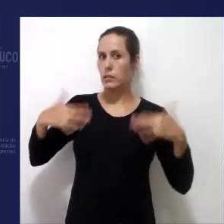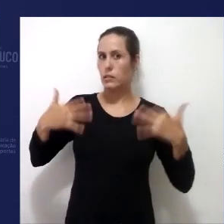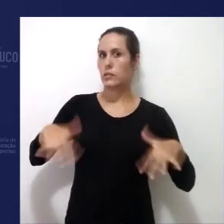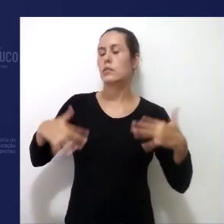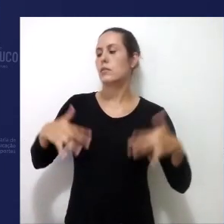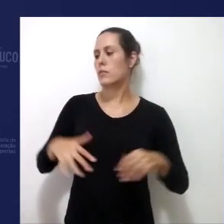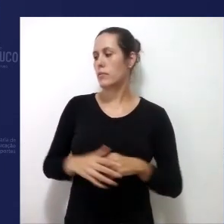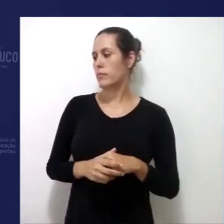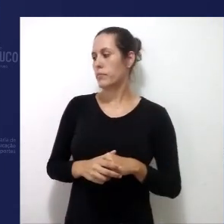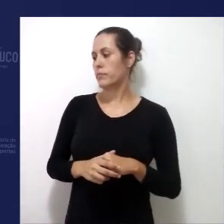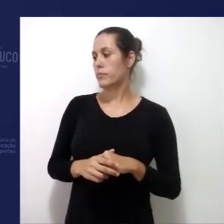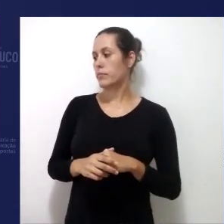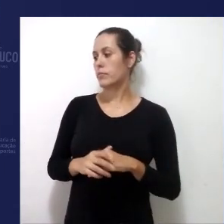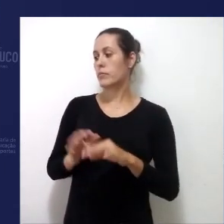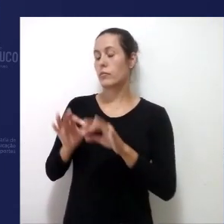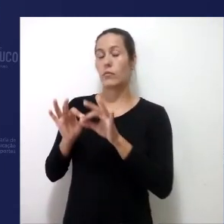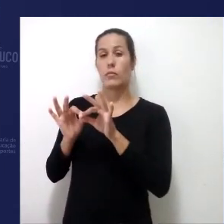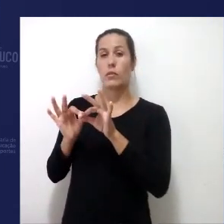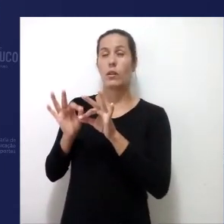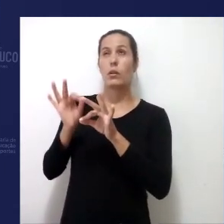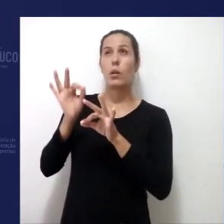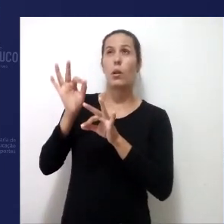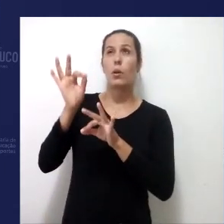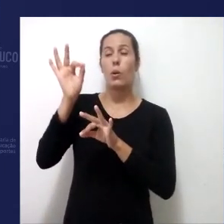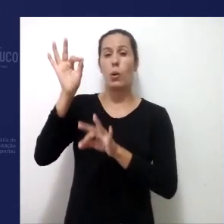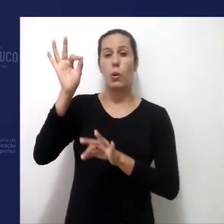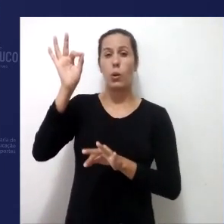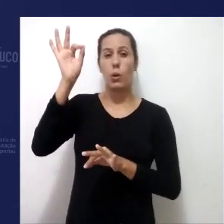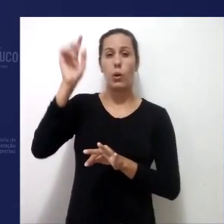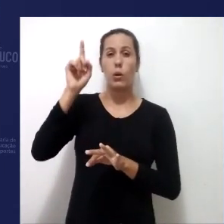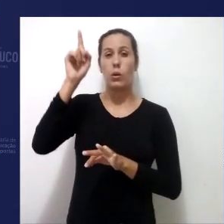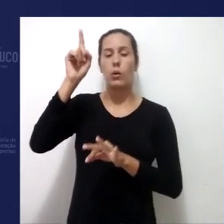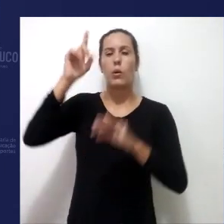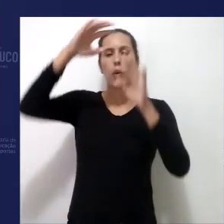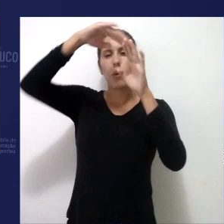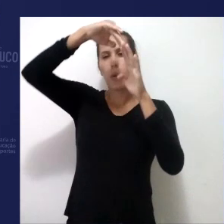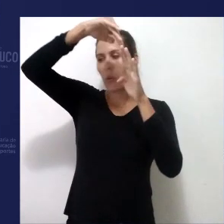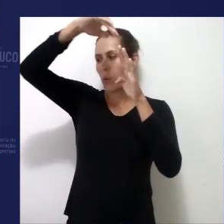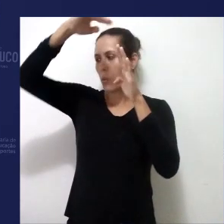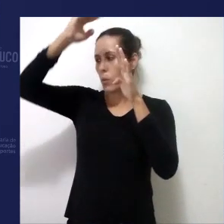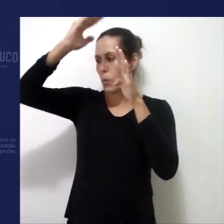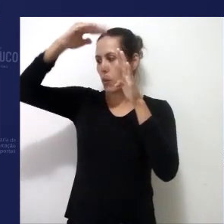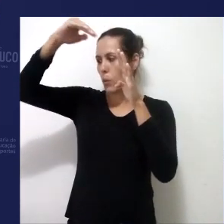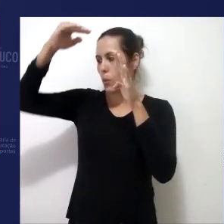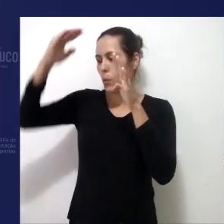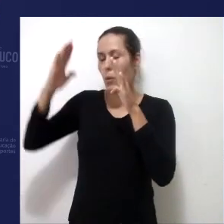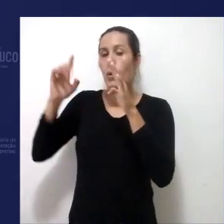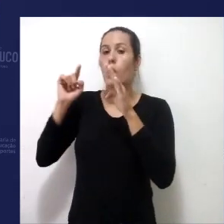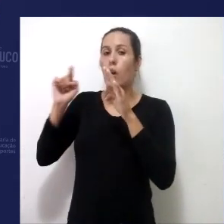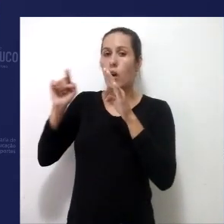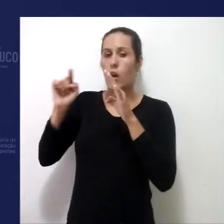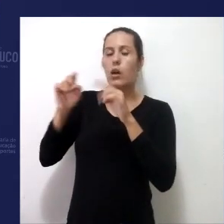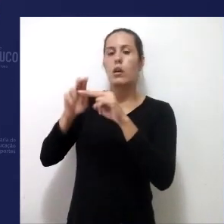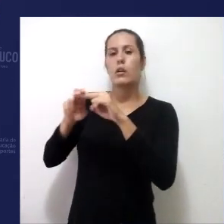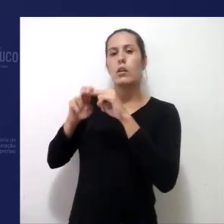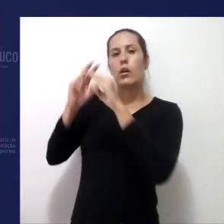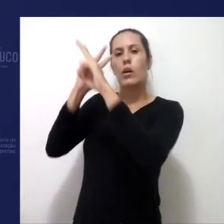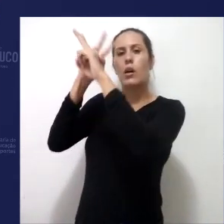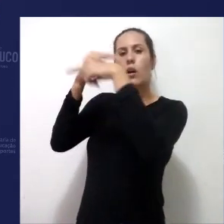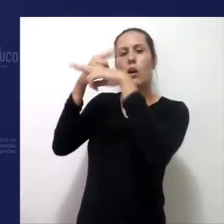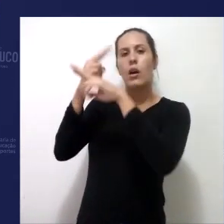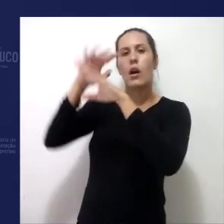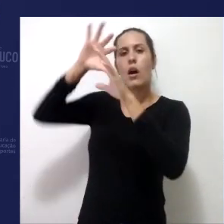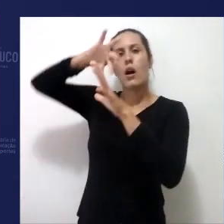É muito alta. O seu topo ele apresenta um aspecto de uma bigorna, graças às massas de ar